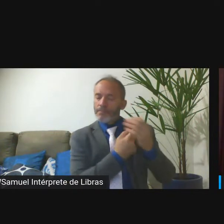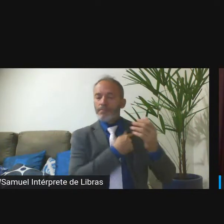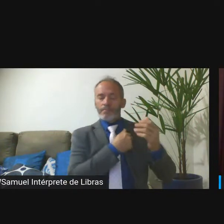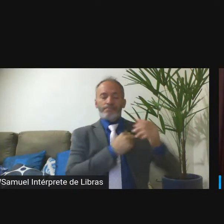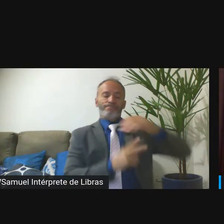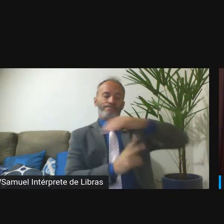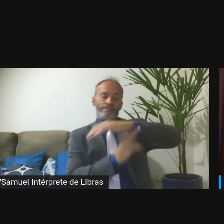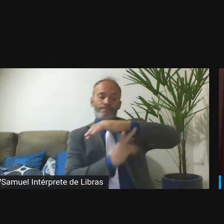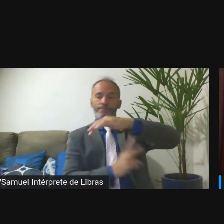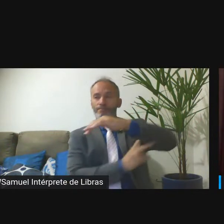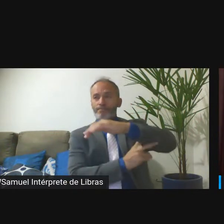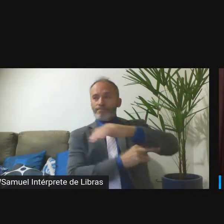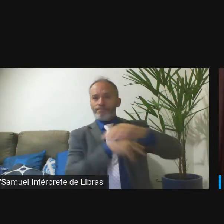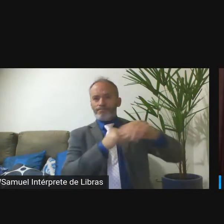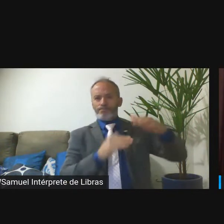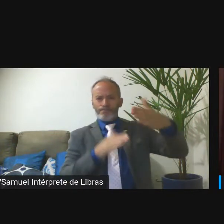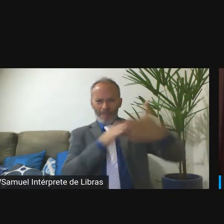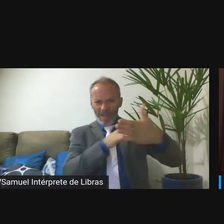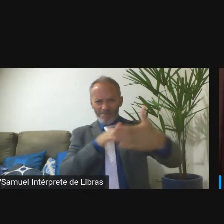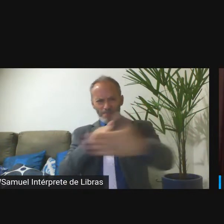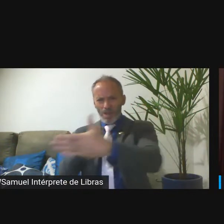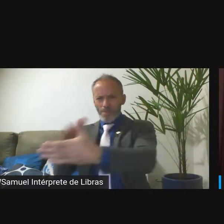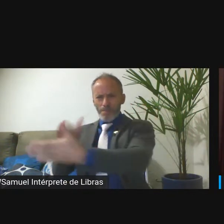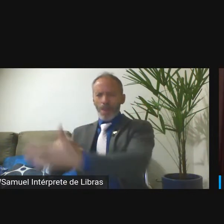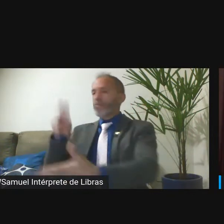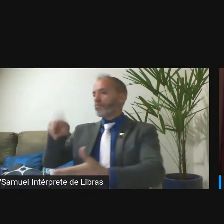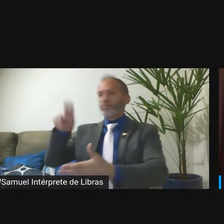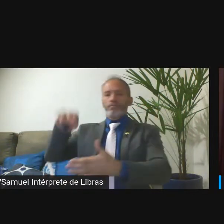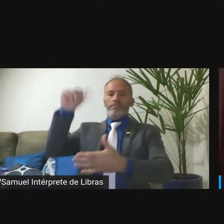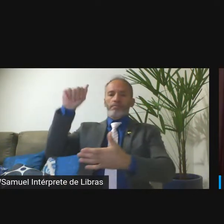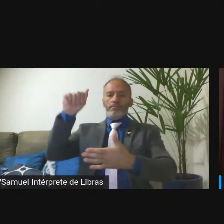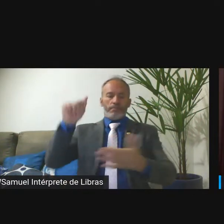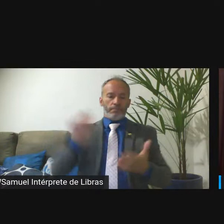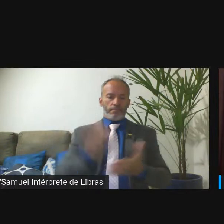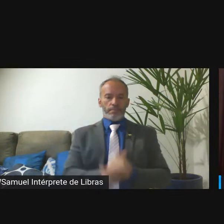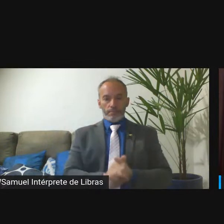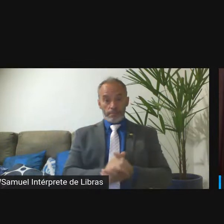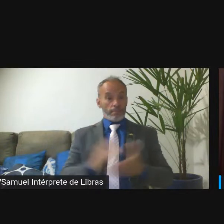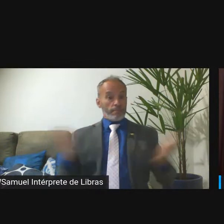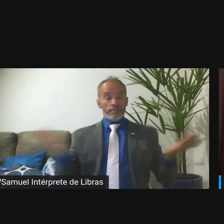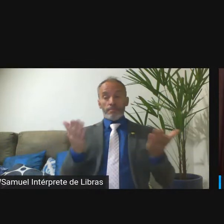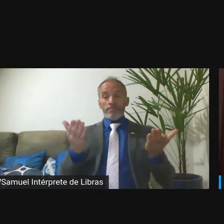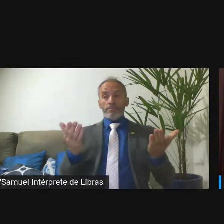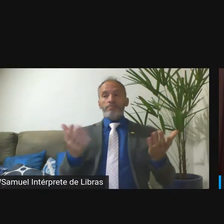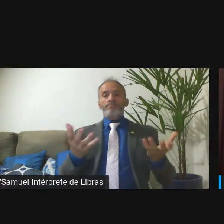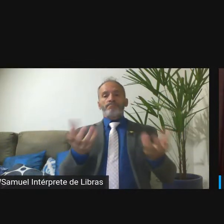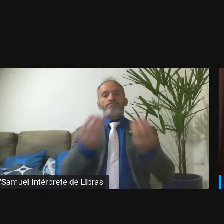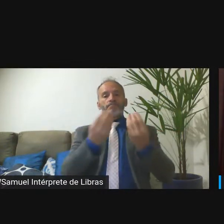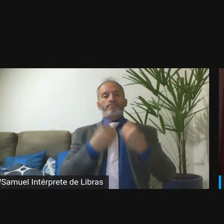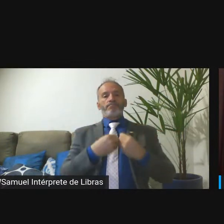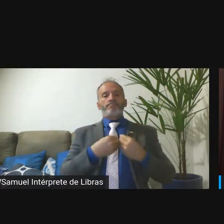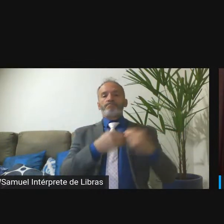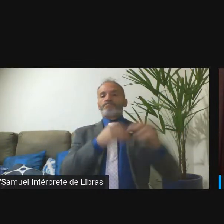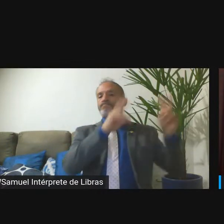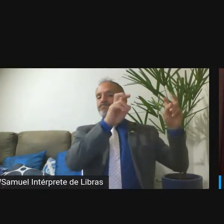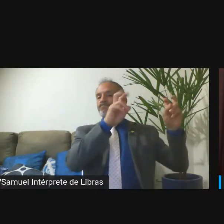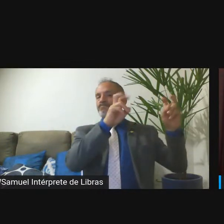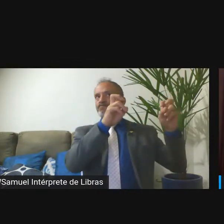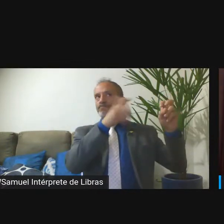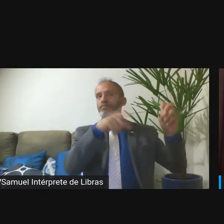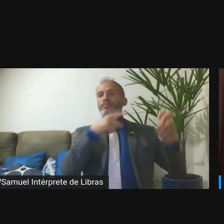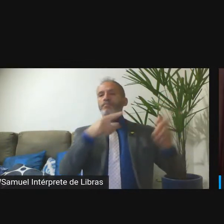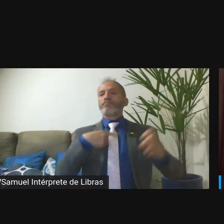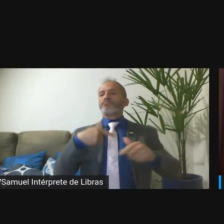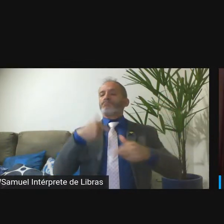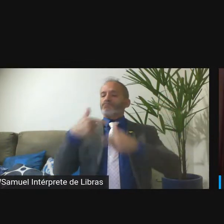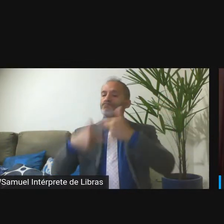pontes, jamais barreiras. Nessa noite, recebemos muito mais do que um título. Recebemos uma